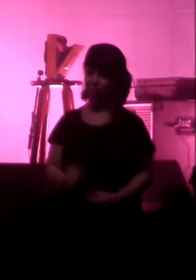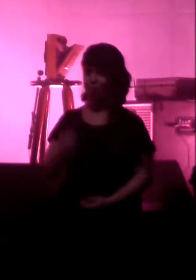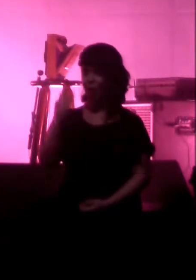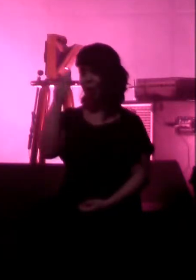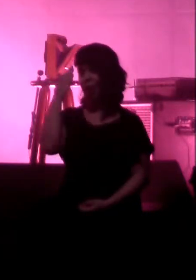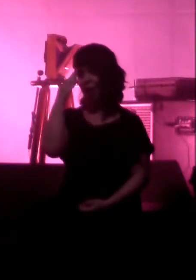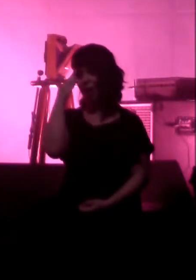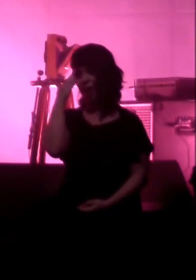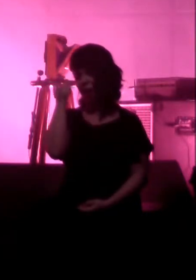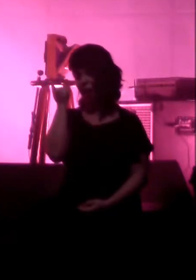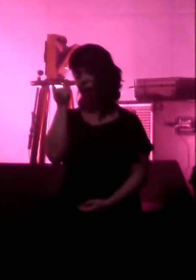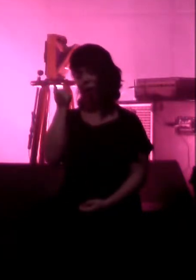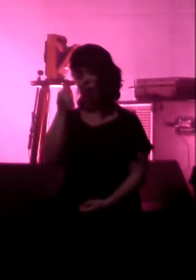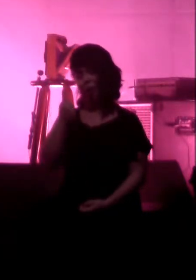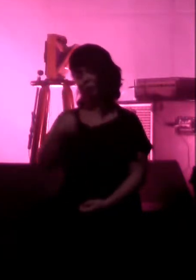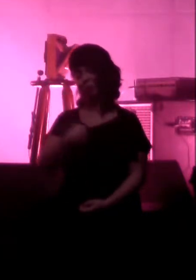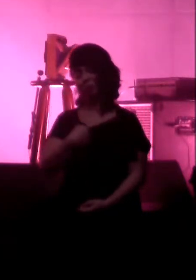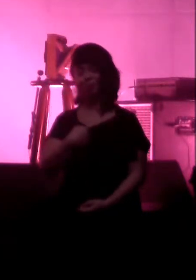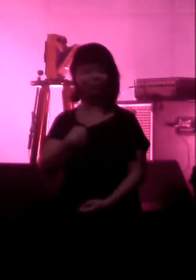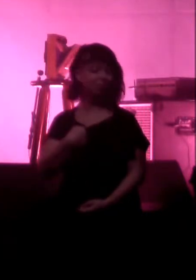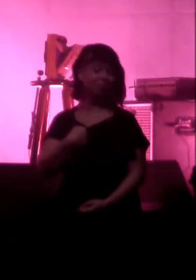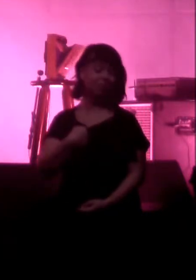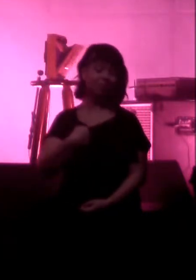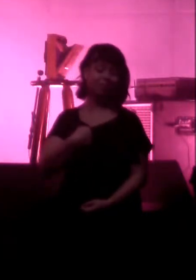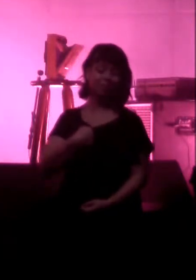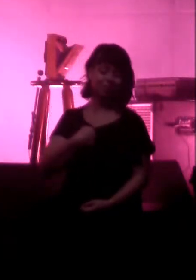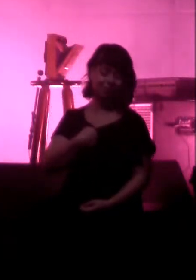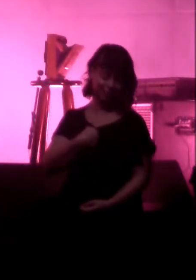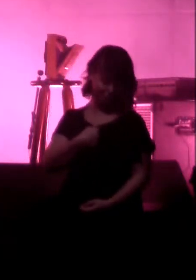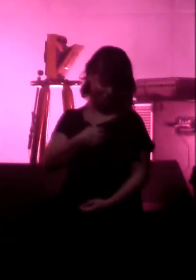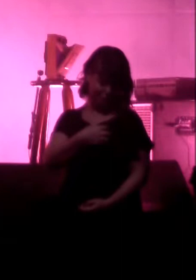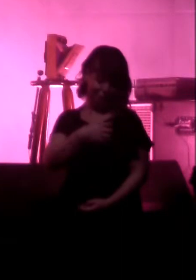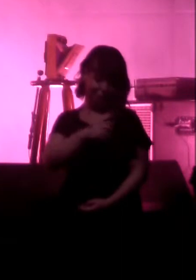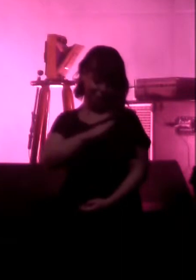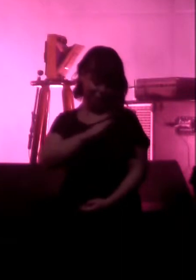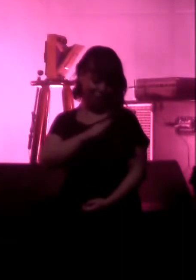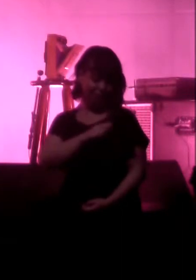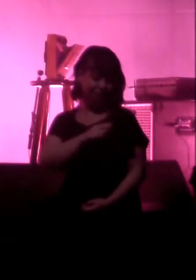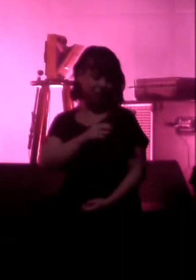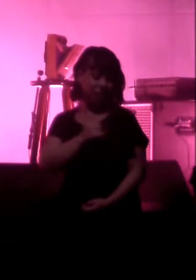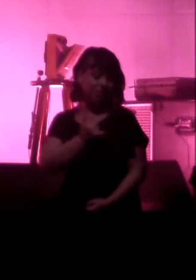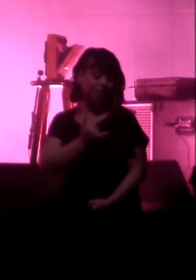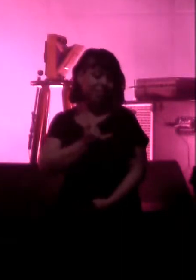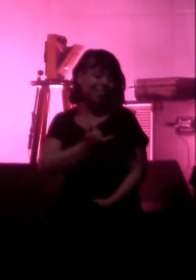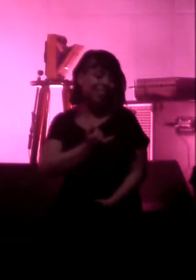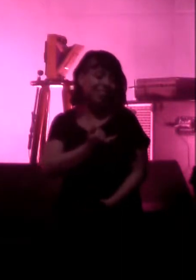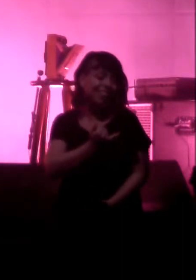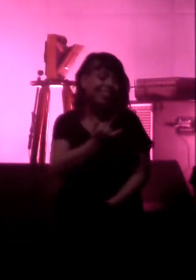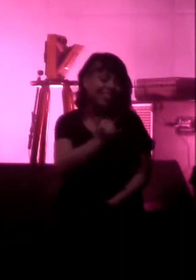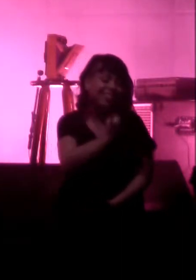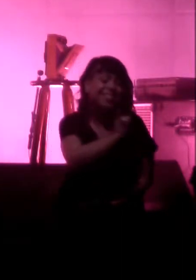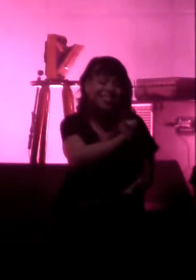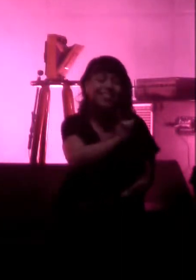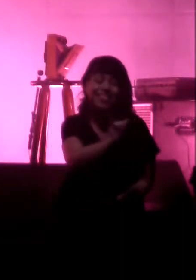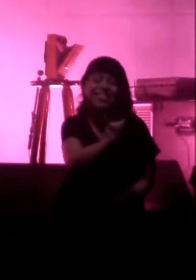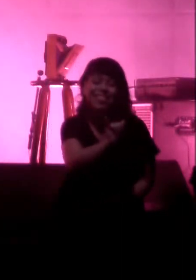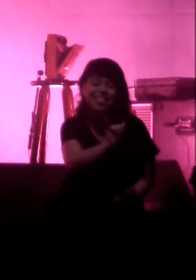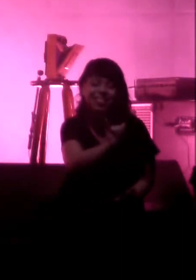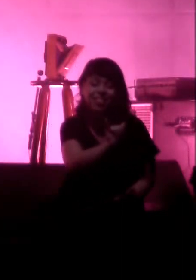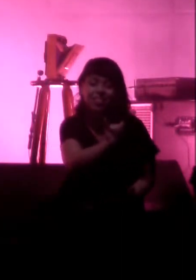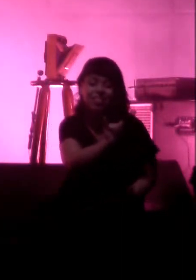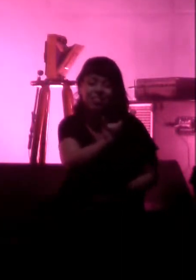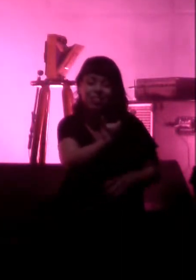Eu sei, o coração perdoa, mas